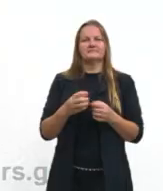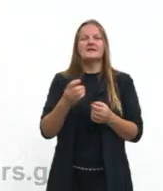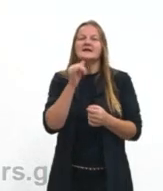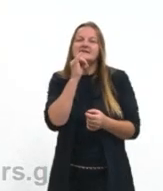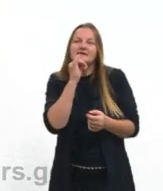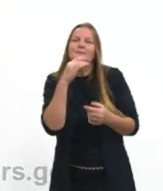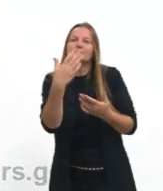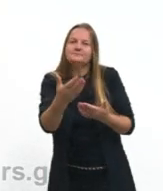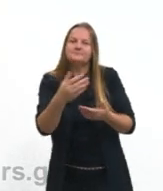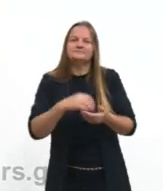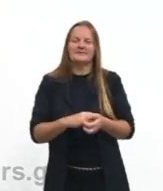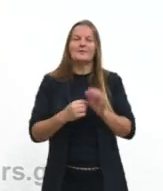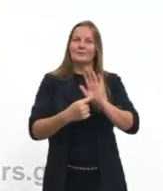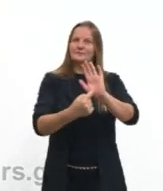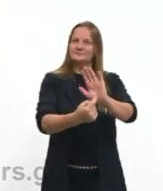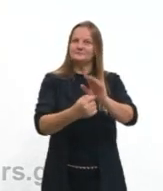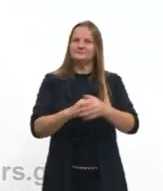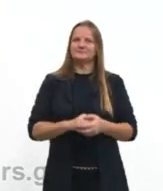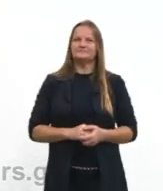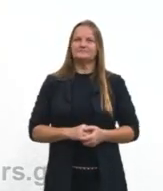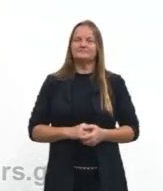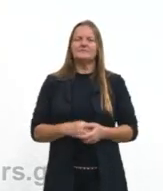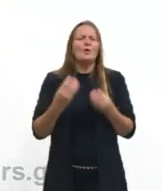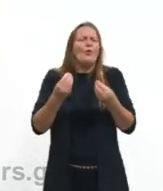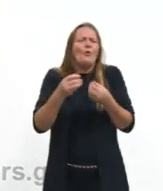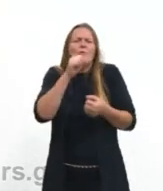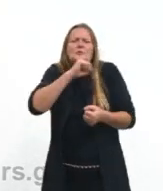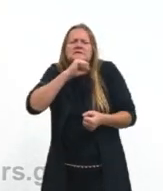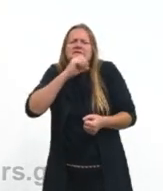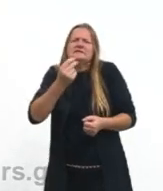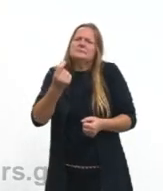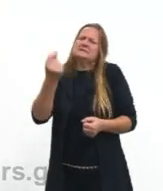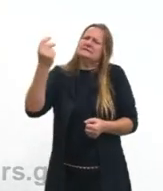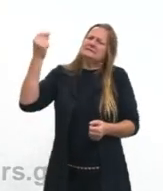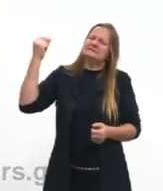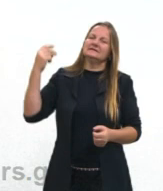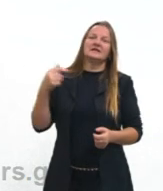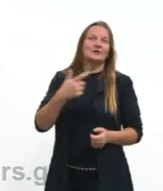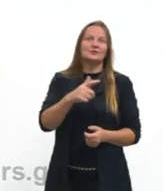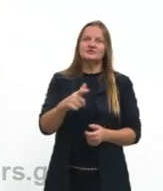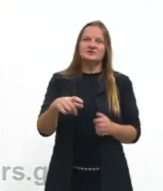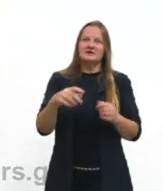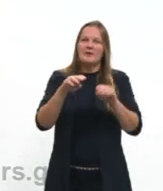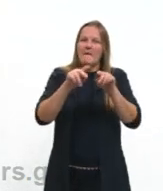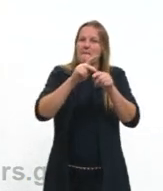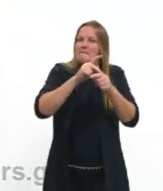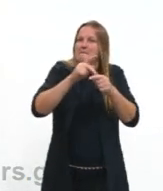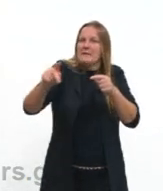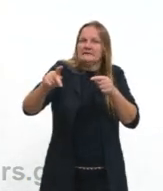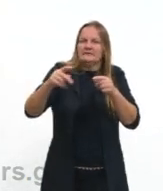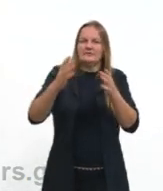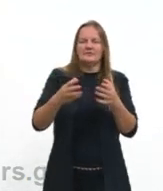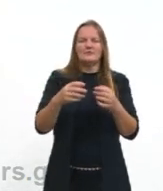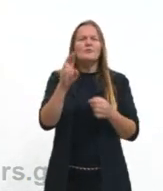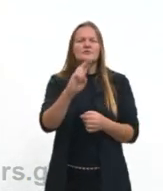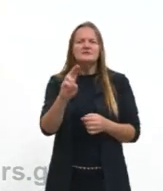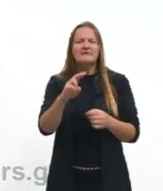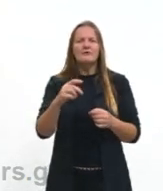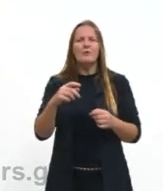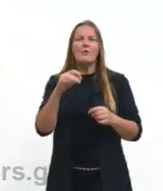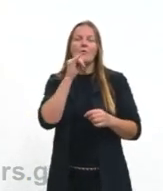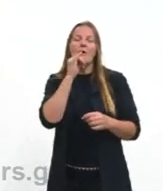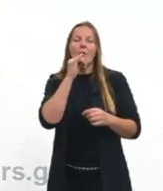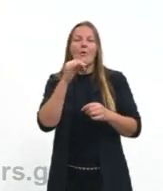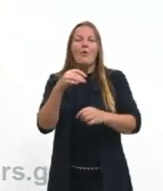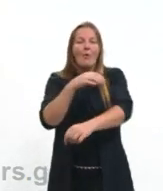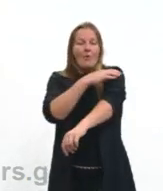alguns exemplos de como essas unidades eram feitas antigamente então eles não tinham um padrão então eles começaram a utilizar partes